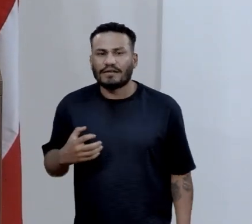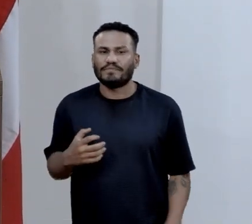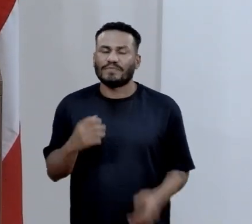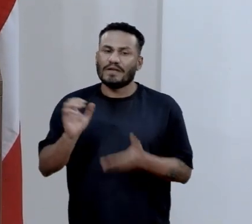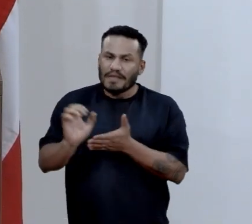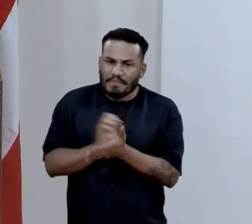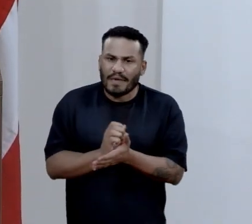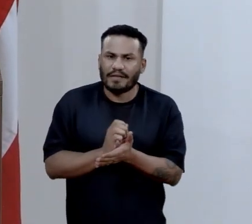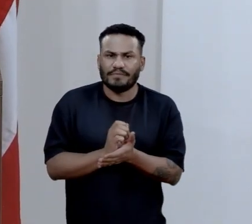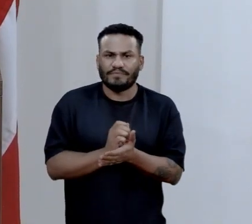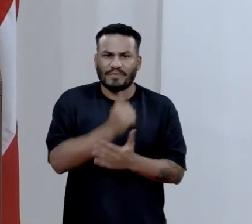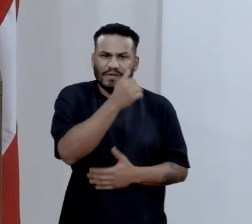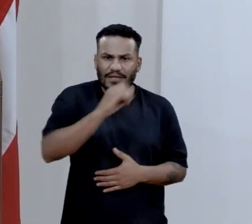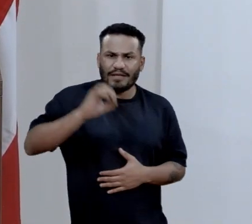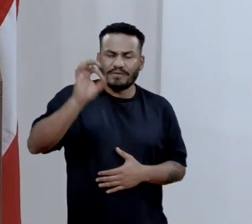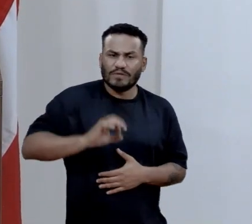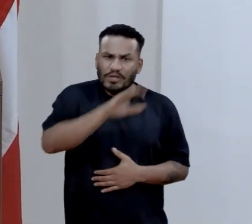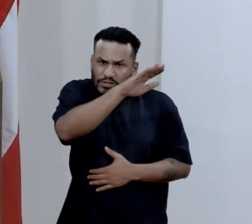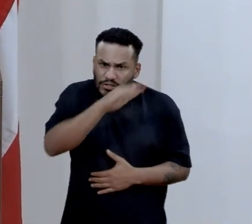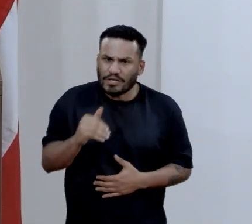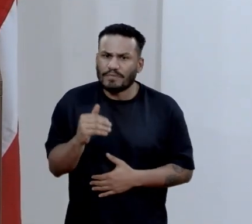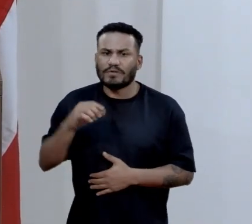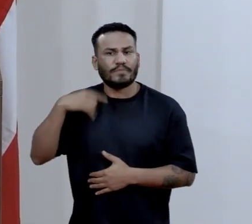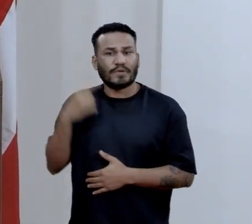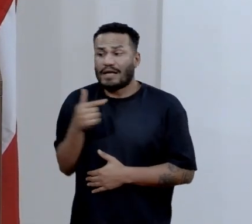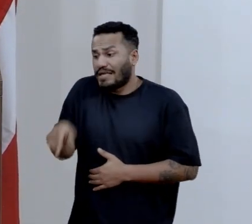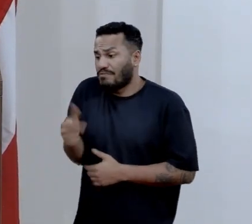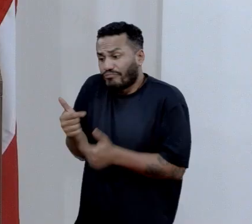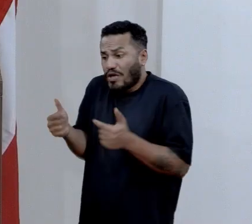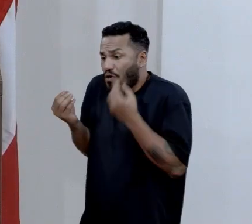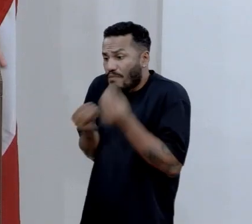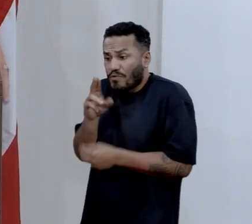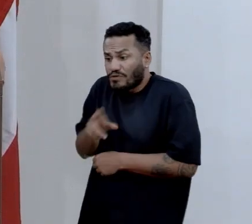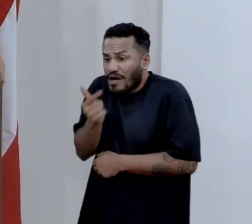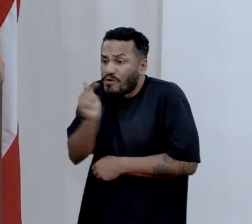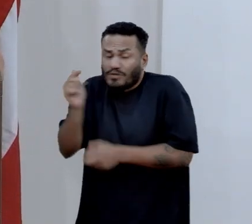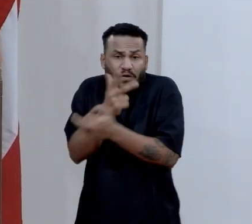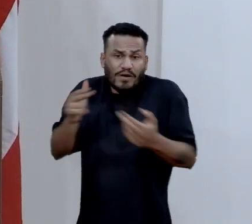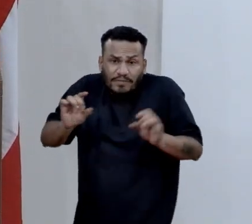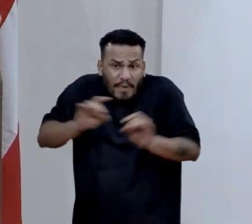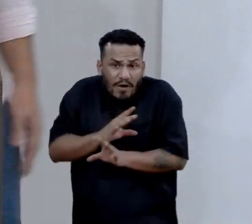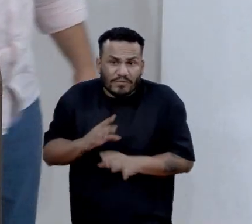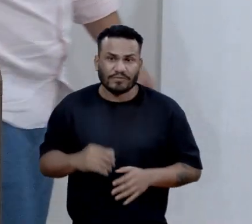aquelas emendas que são 10%, só chama o deputado e diz, aqui não dá, eu vou usar para outra coisa e pronto.